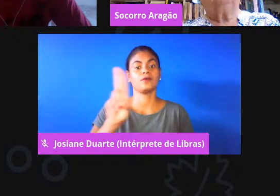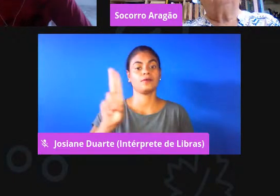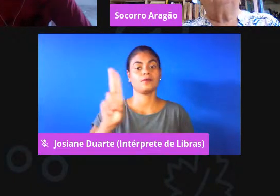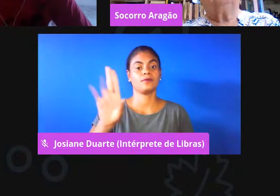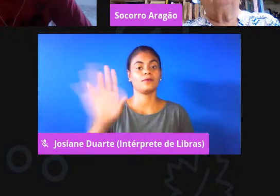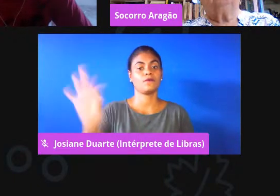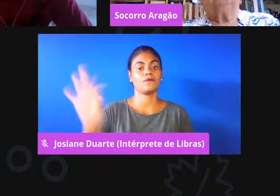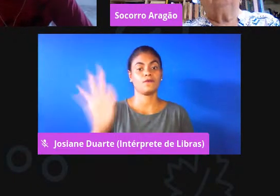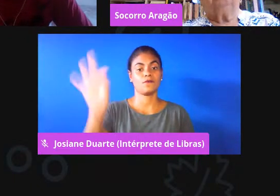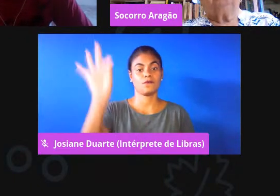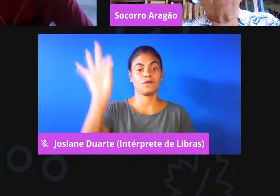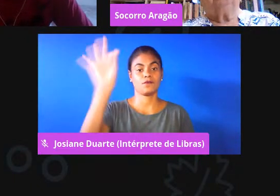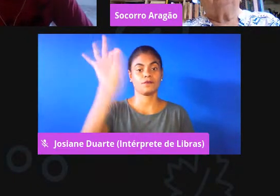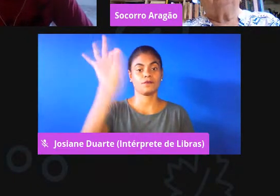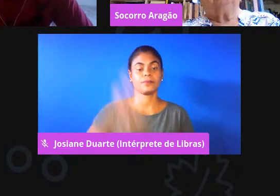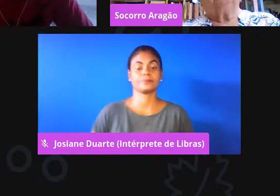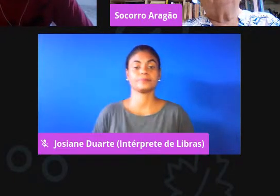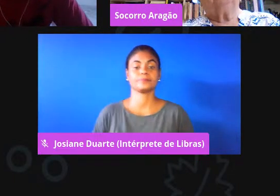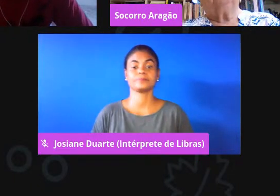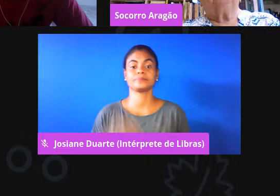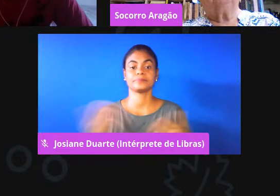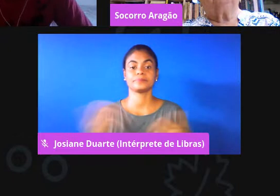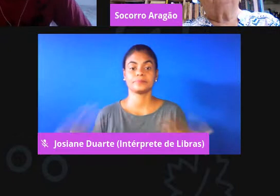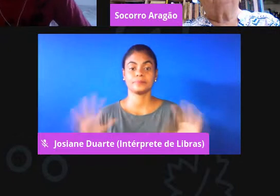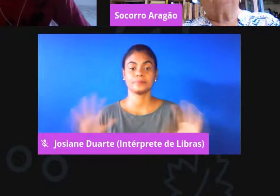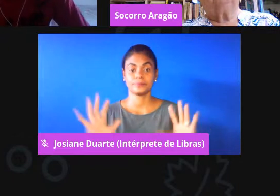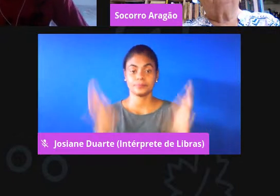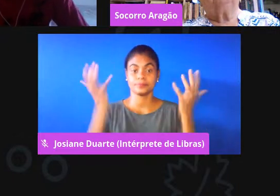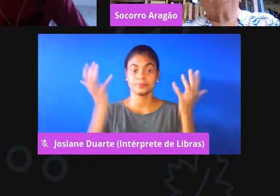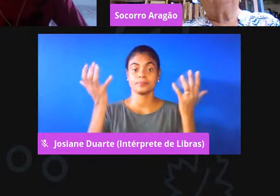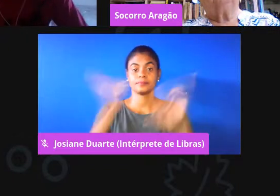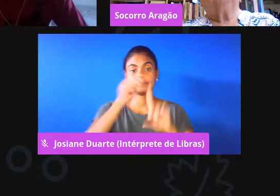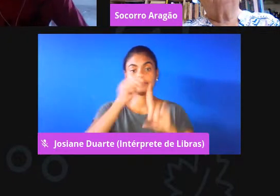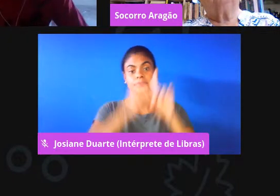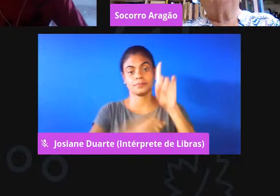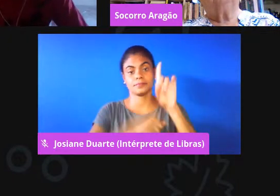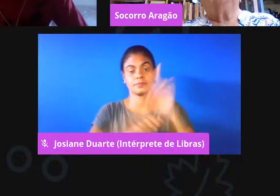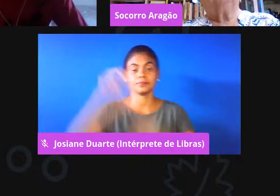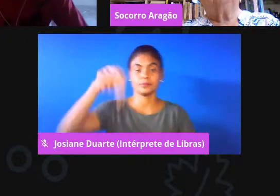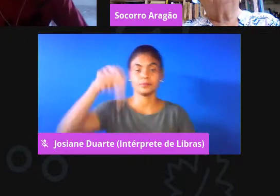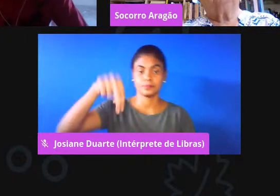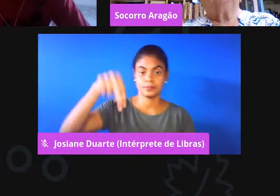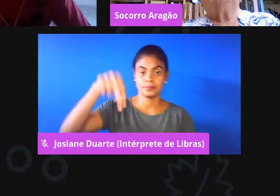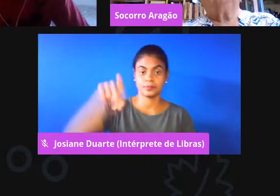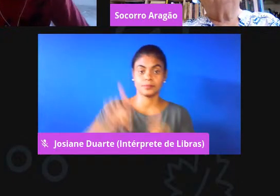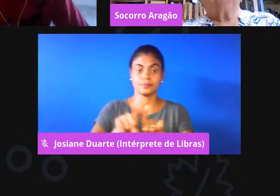ele está sendo realizado no mês de novembro e dezembro do corrente ano.